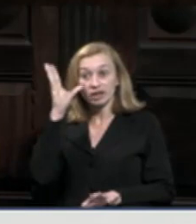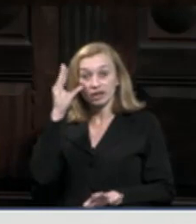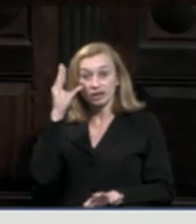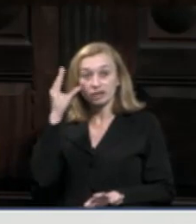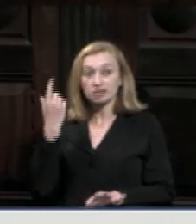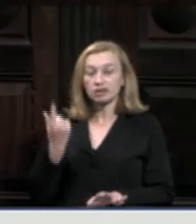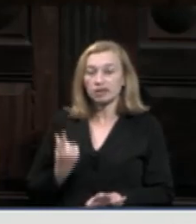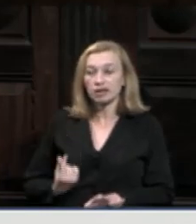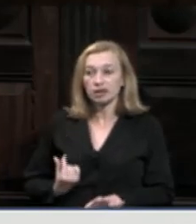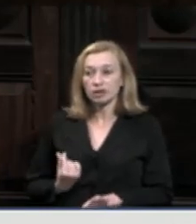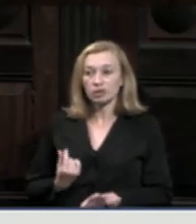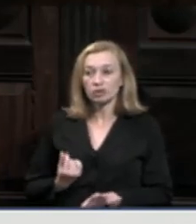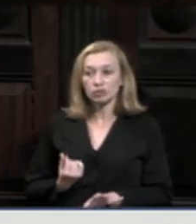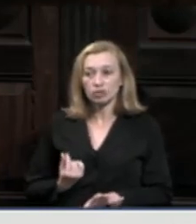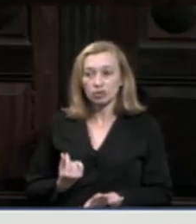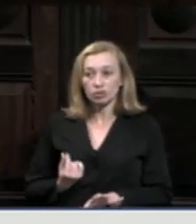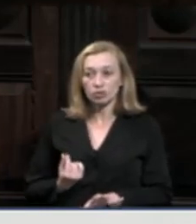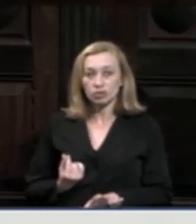econômicos.